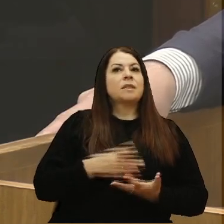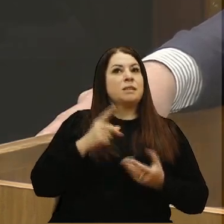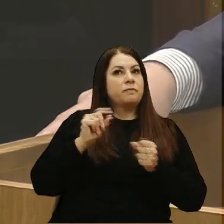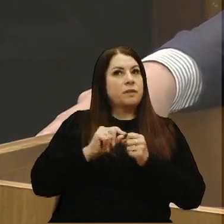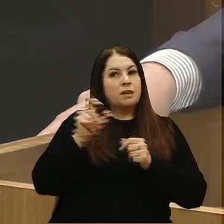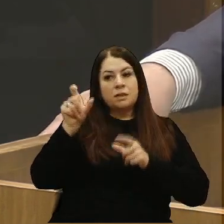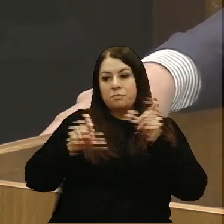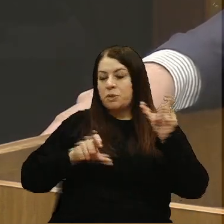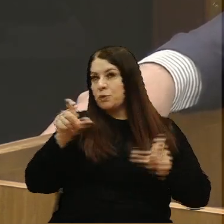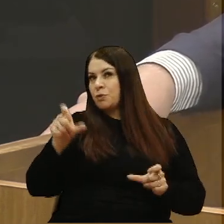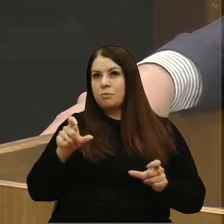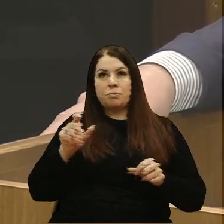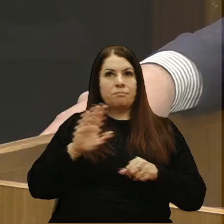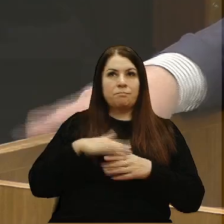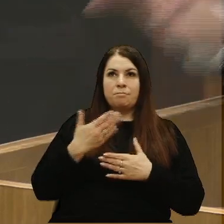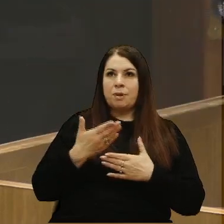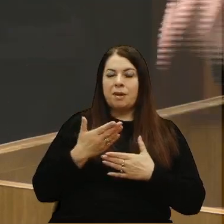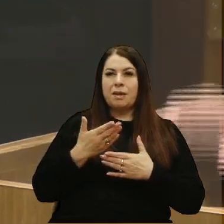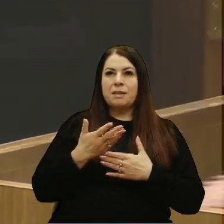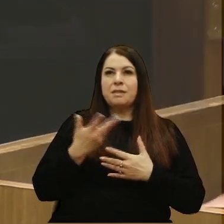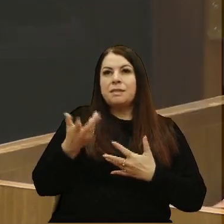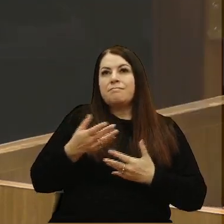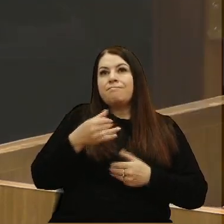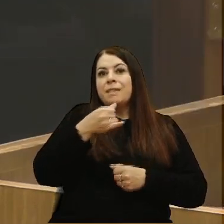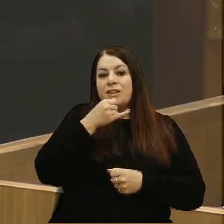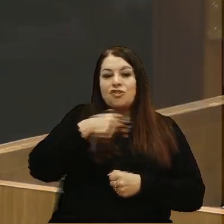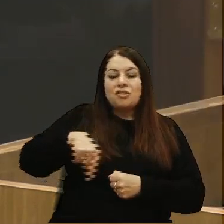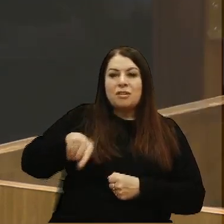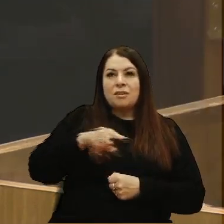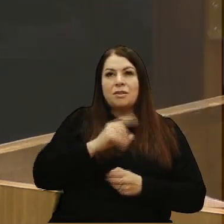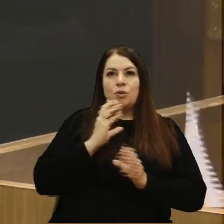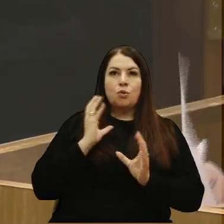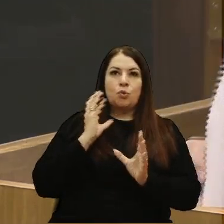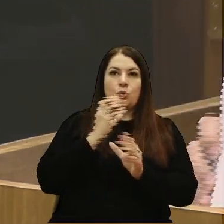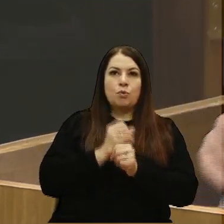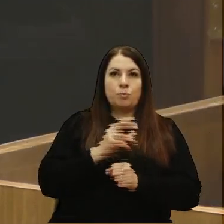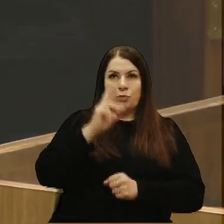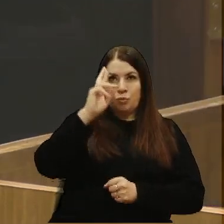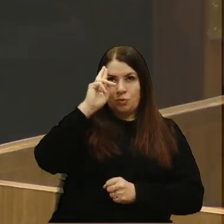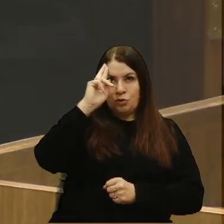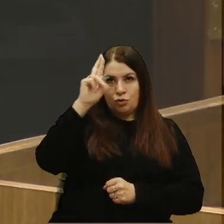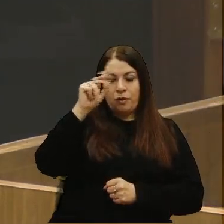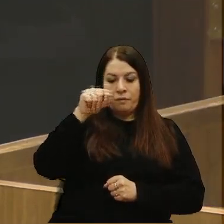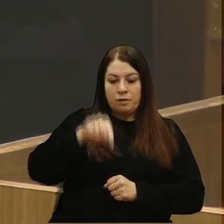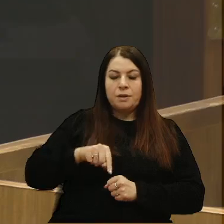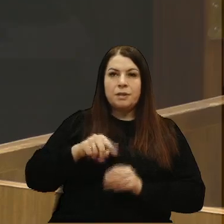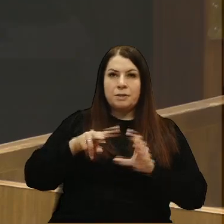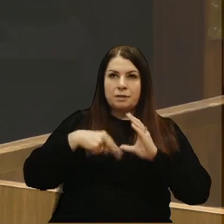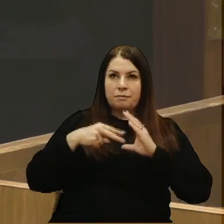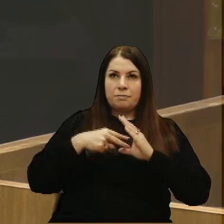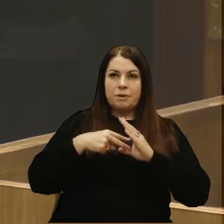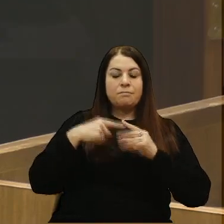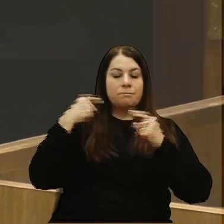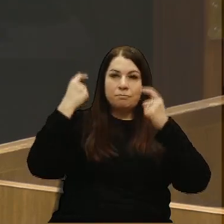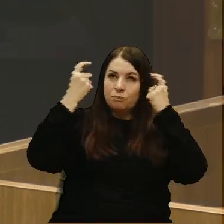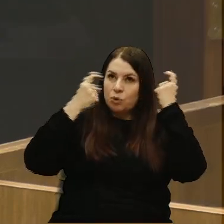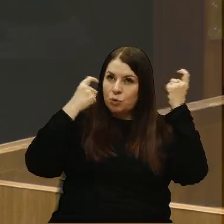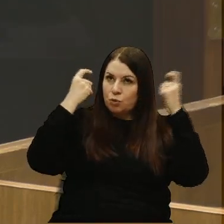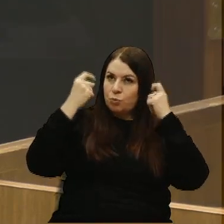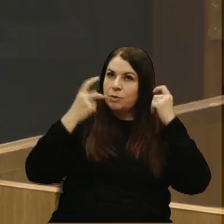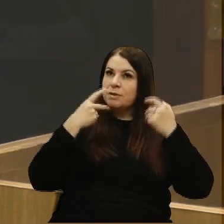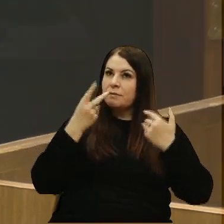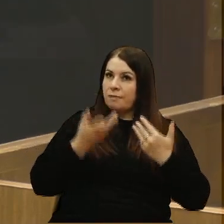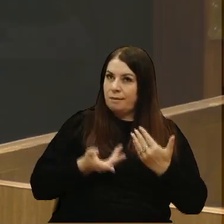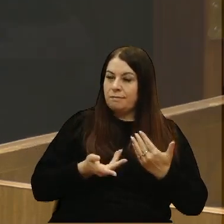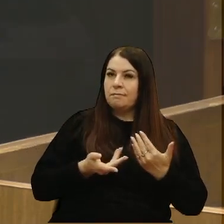as pessoas ainda mais na roda da amargura. Concluo, como chefe do Poder Legislativo, me preocupam essas